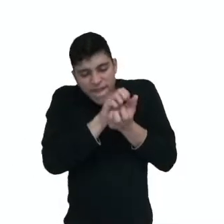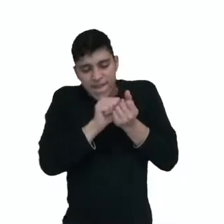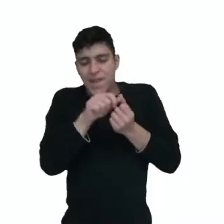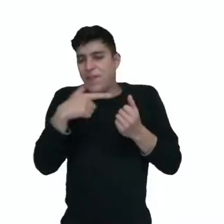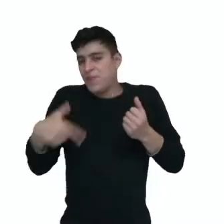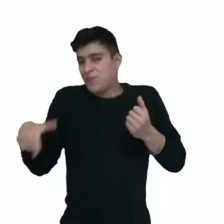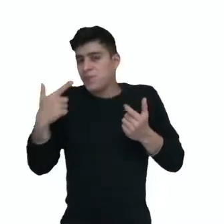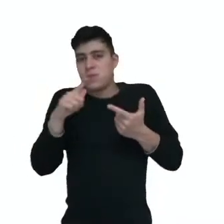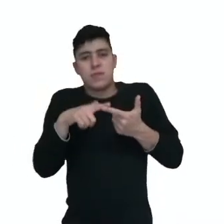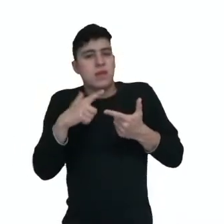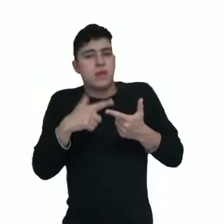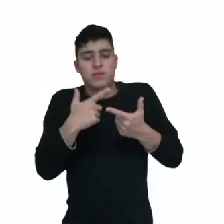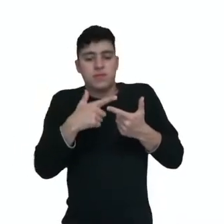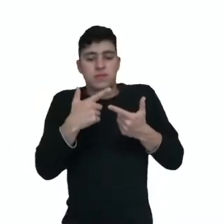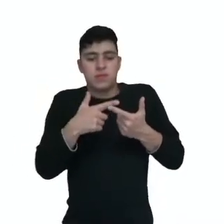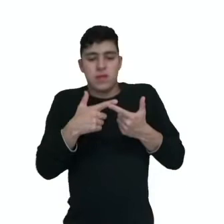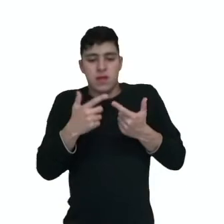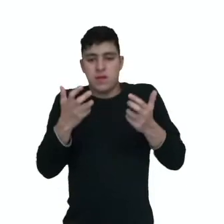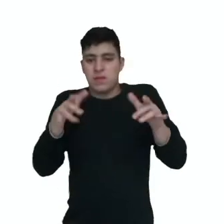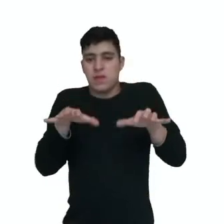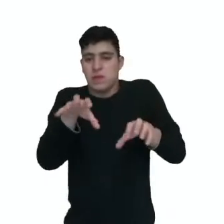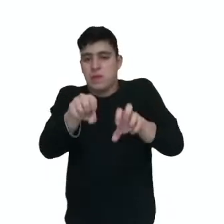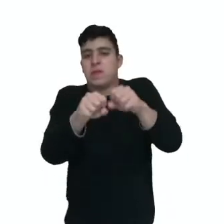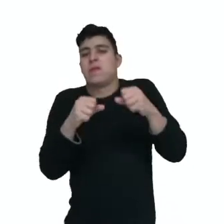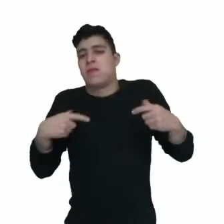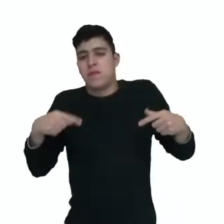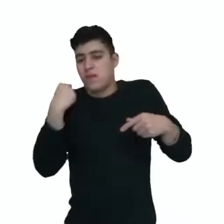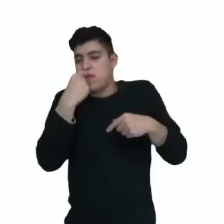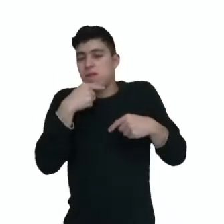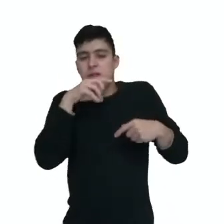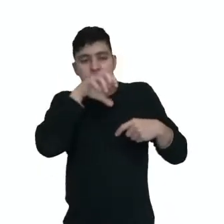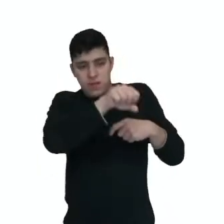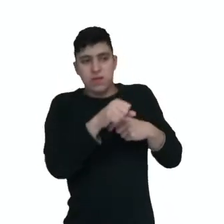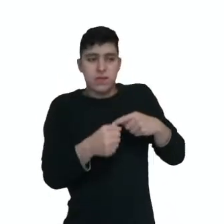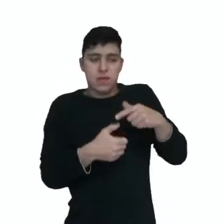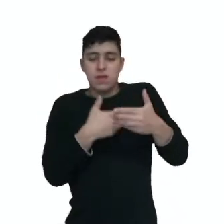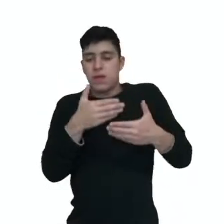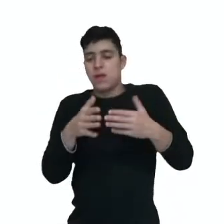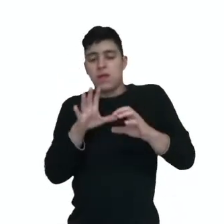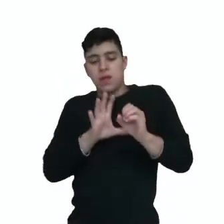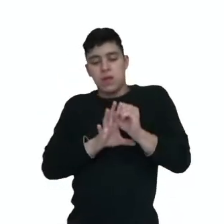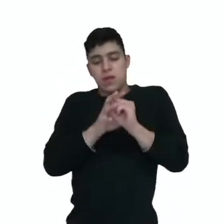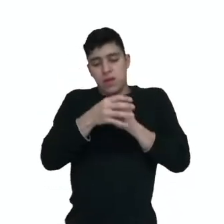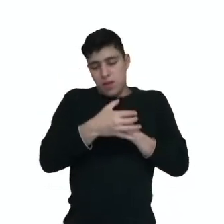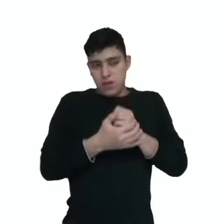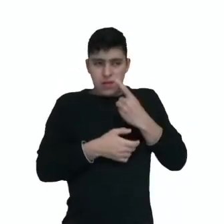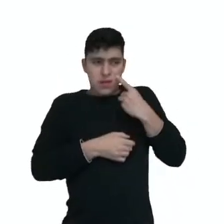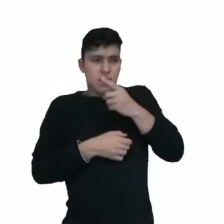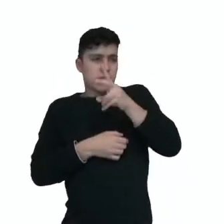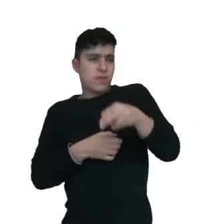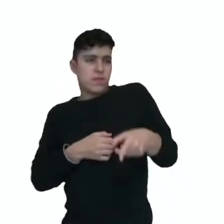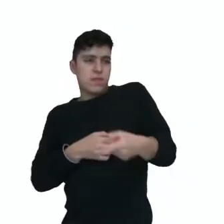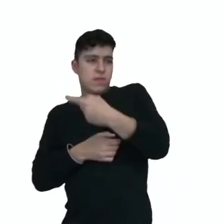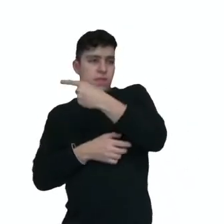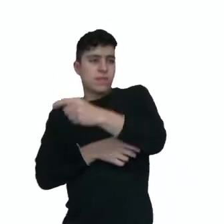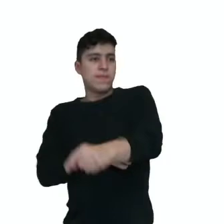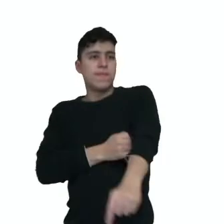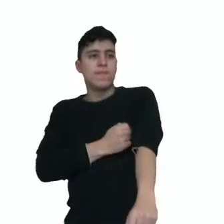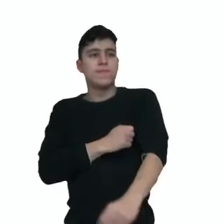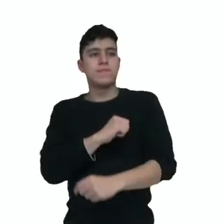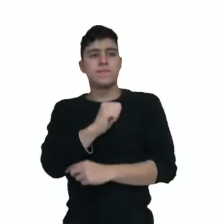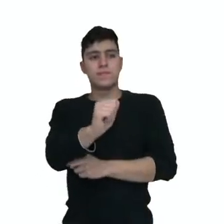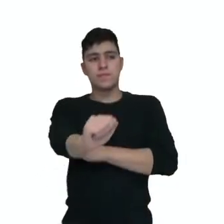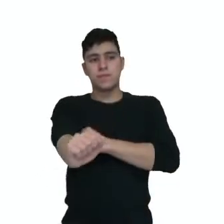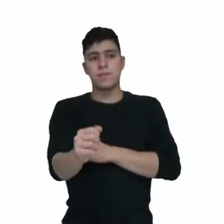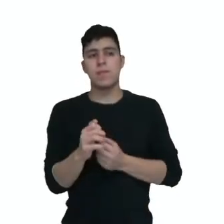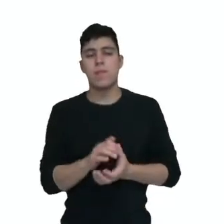têm patas, pés para sair para caçar, não é mesmo? Então eles usam esse processo da fagocitose, como está sendo mostrado aqui no GIF.